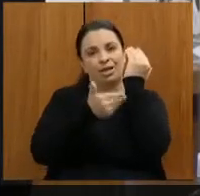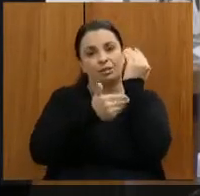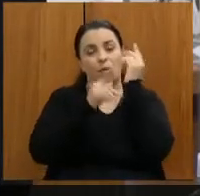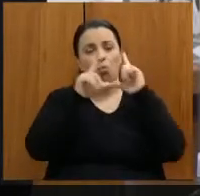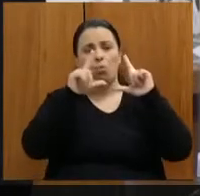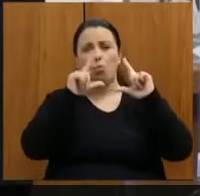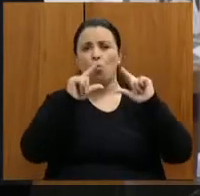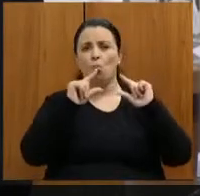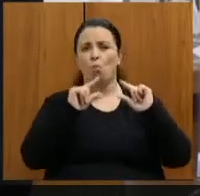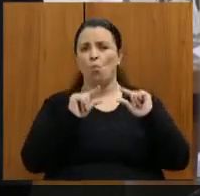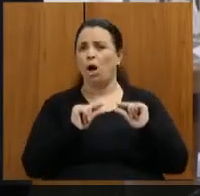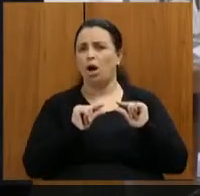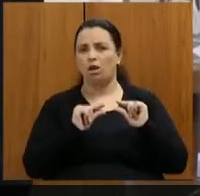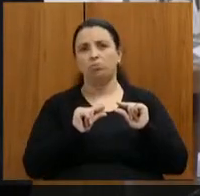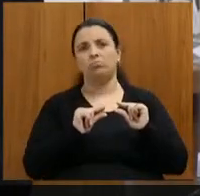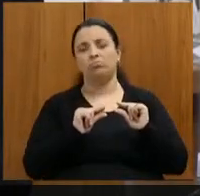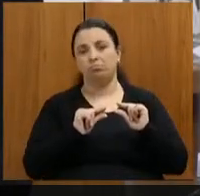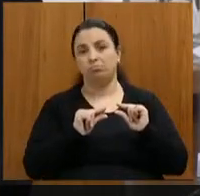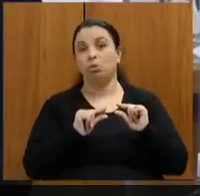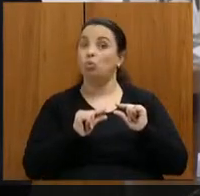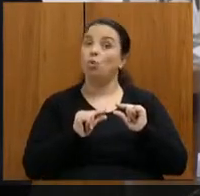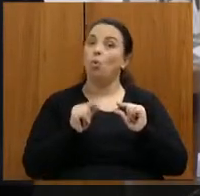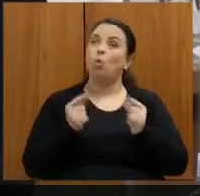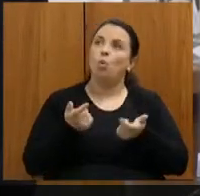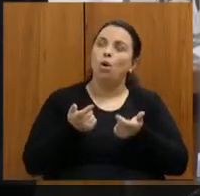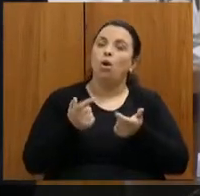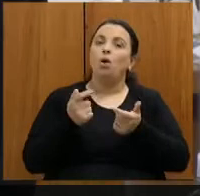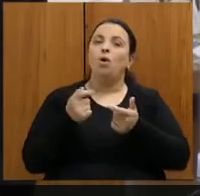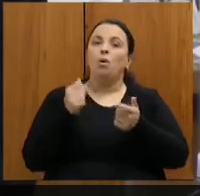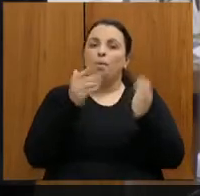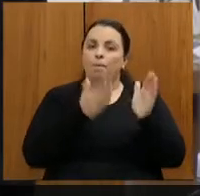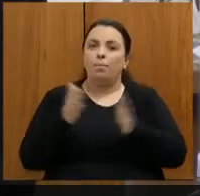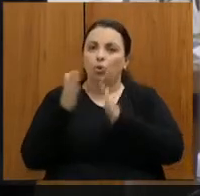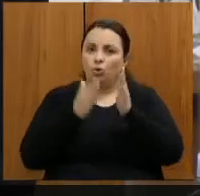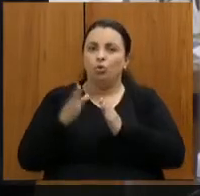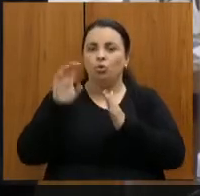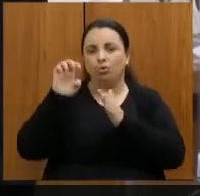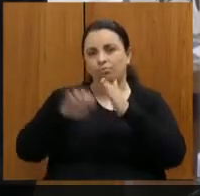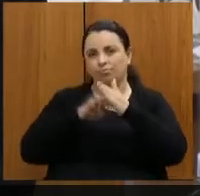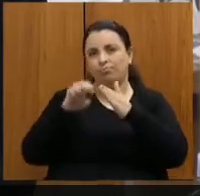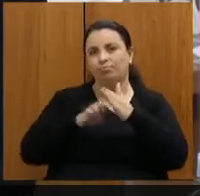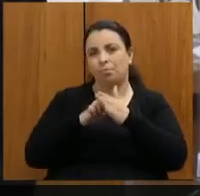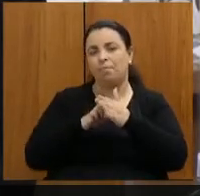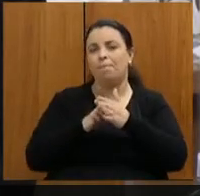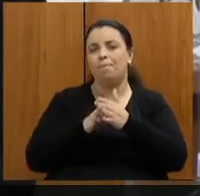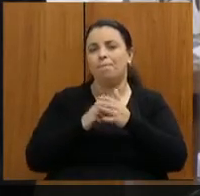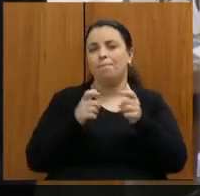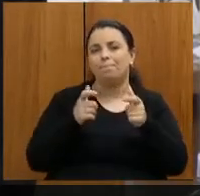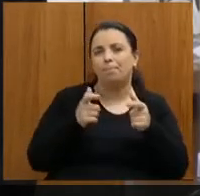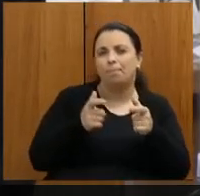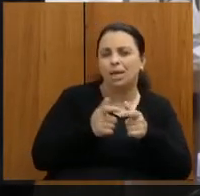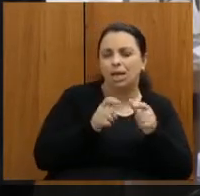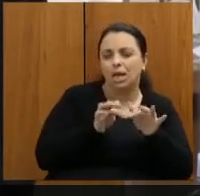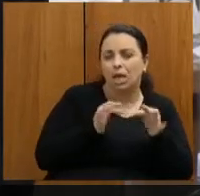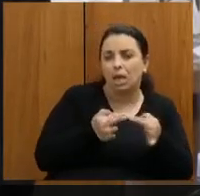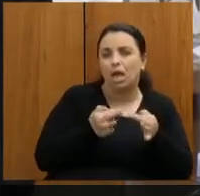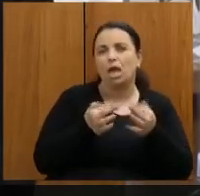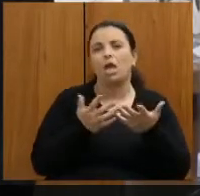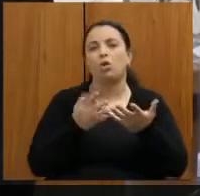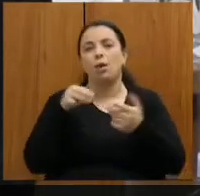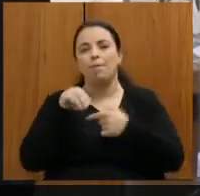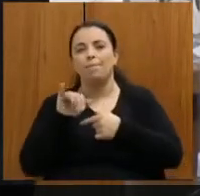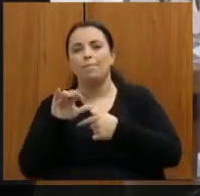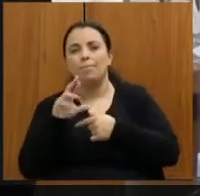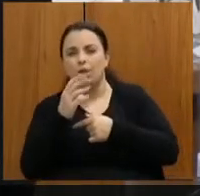produtor fizemos a nota fiscal antecipada com avanço privilegiou mais de 1 milhão de pequenos e micro produtores no sentido